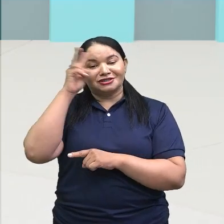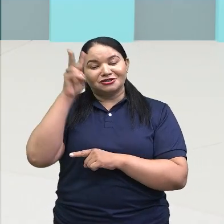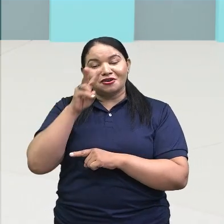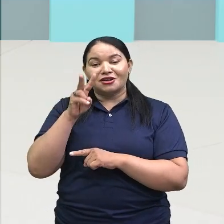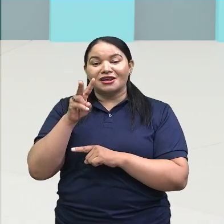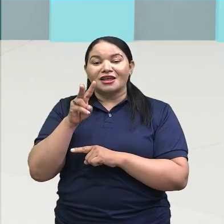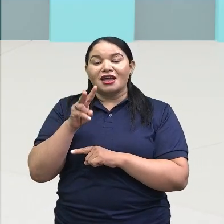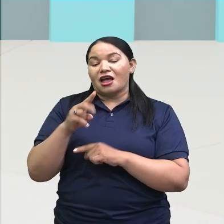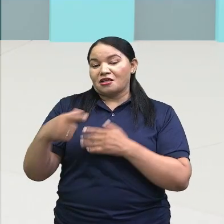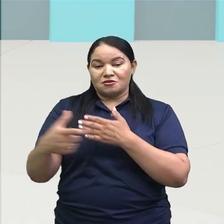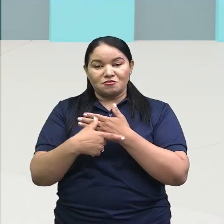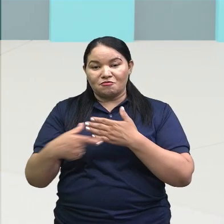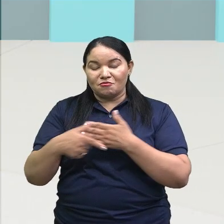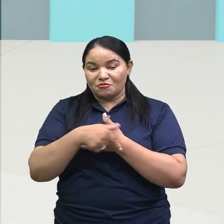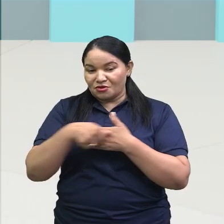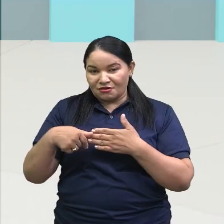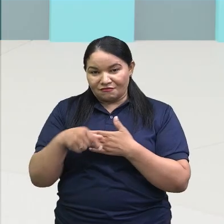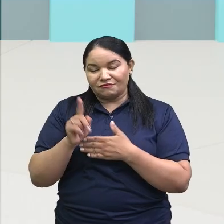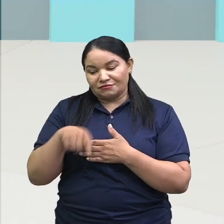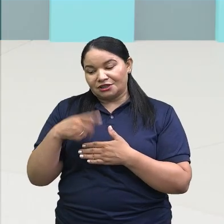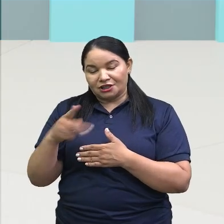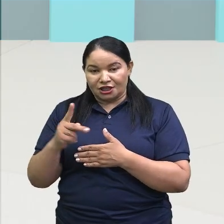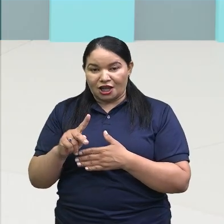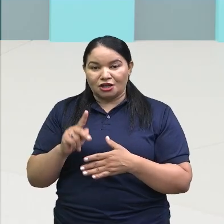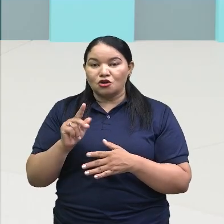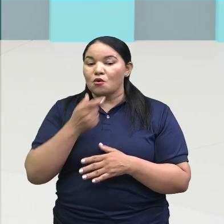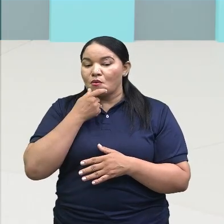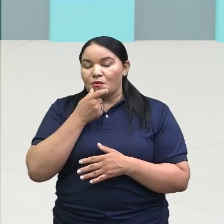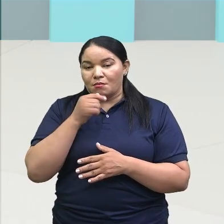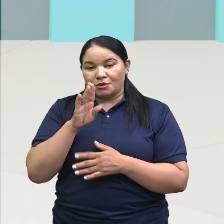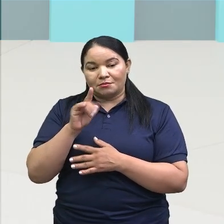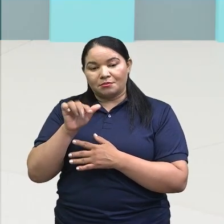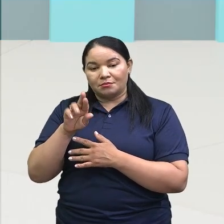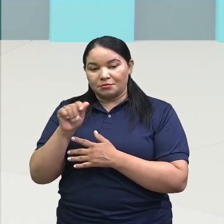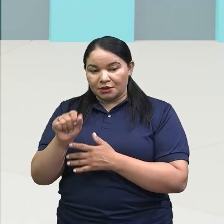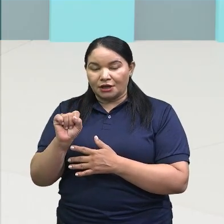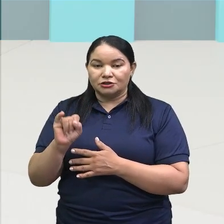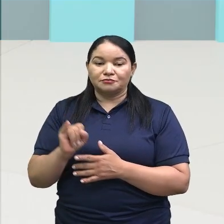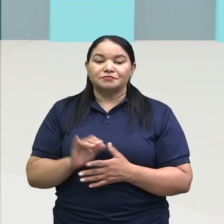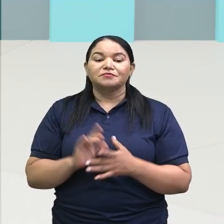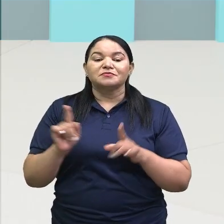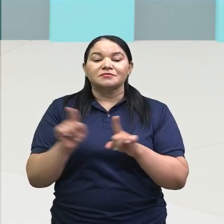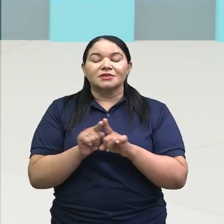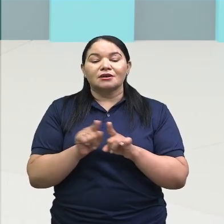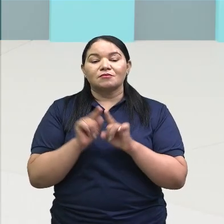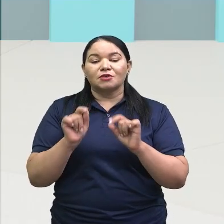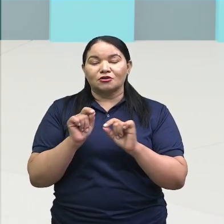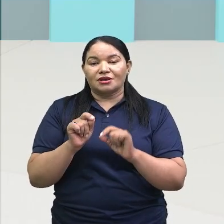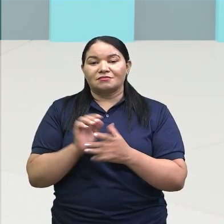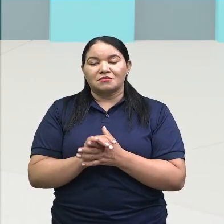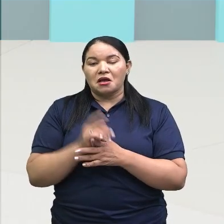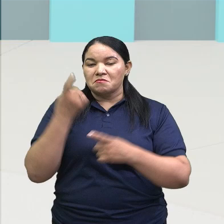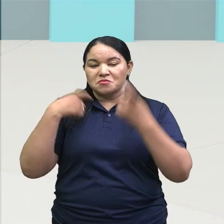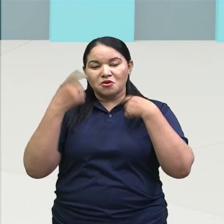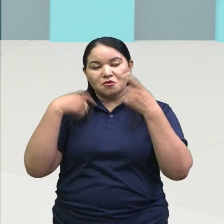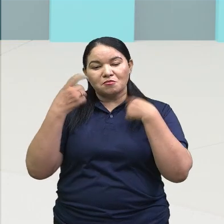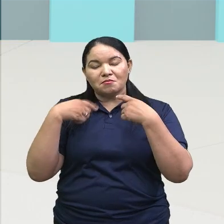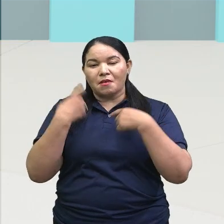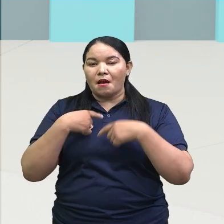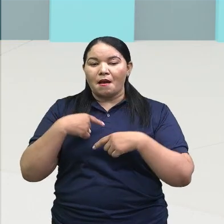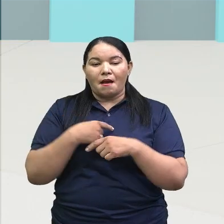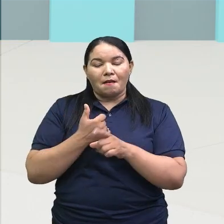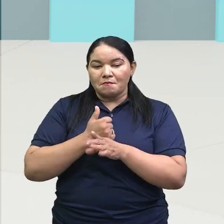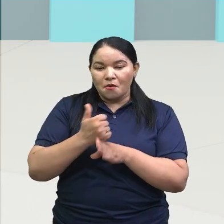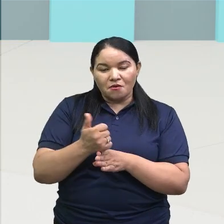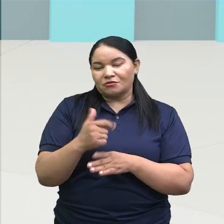sobre a vida dele, tá bom? Vamos continuar. O narrador não se preocupa com a moralidade, por esse